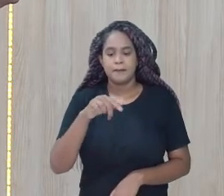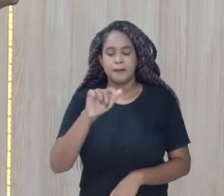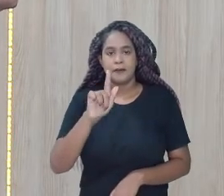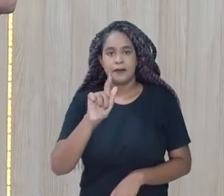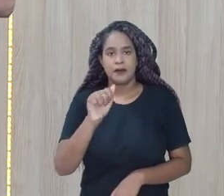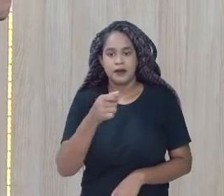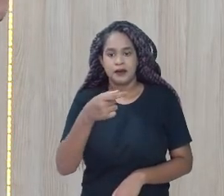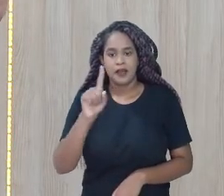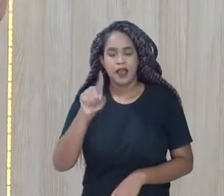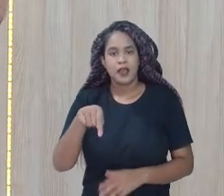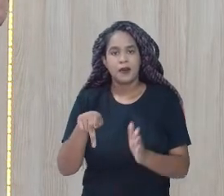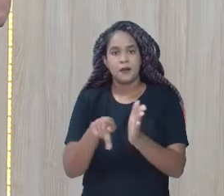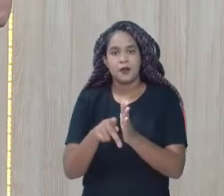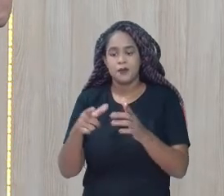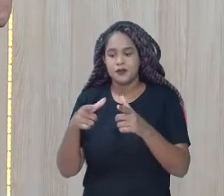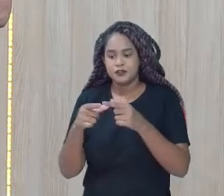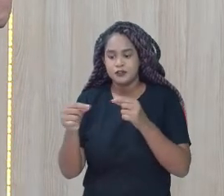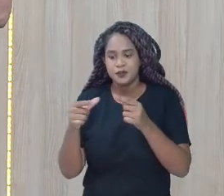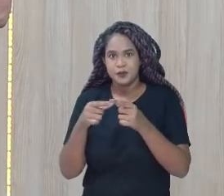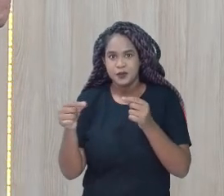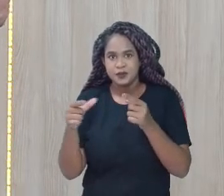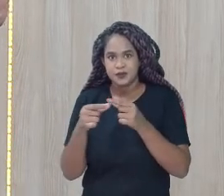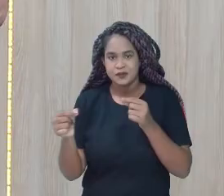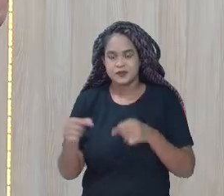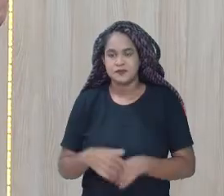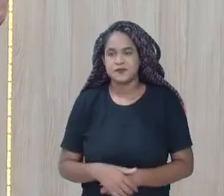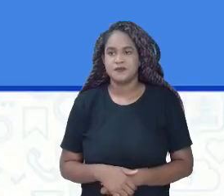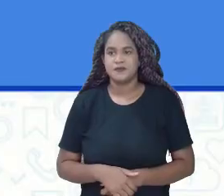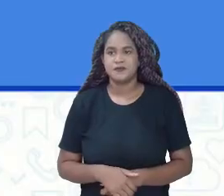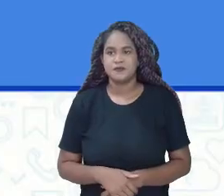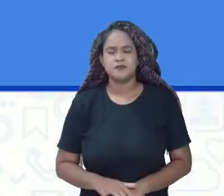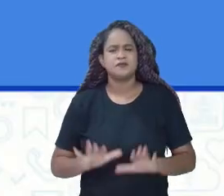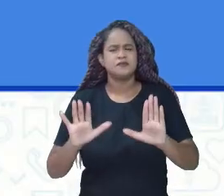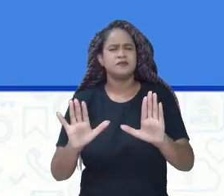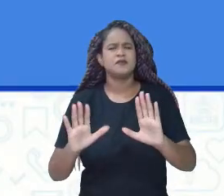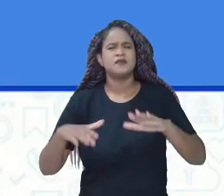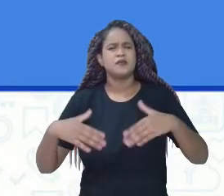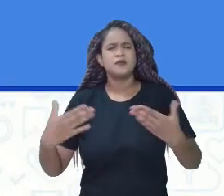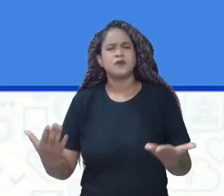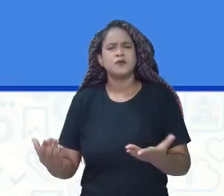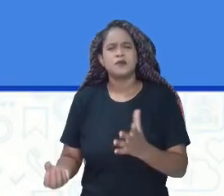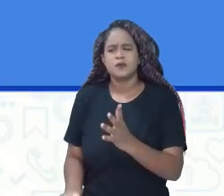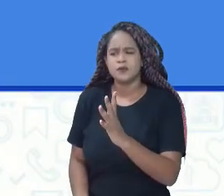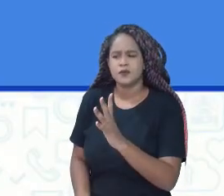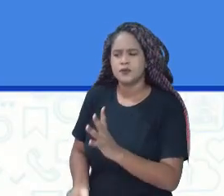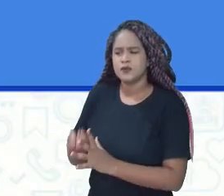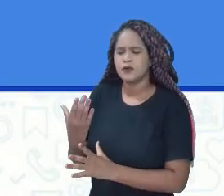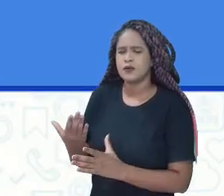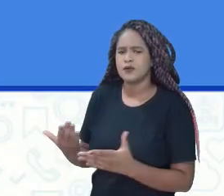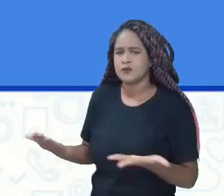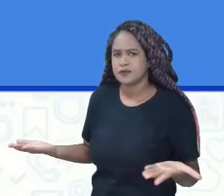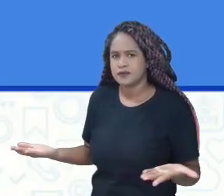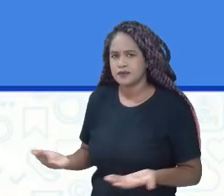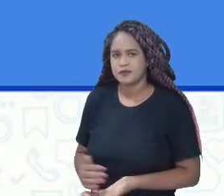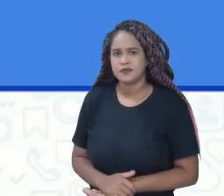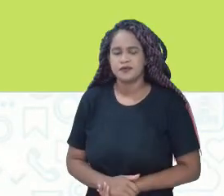quadrinhos japonesas. E qual a origem dos mangás? Vamos ver?